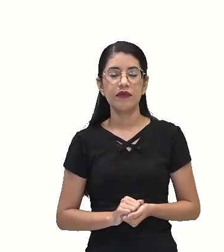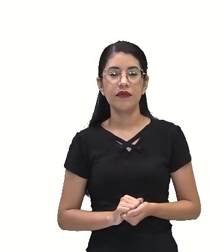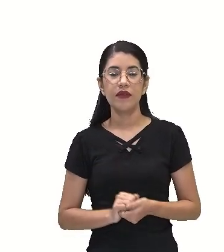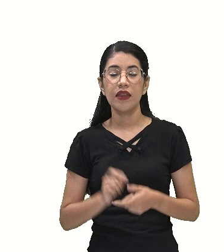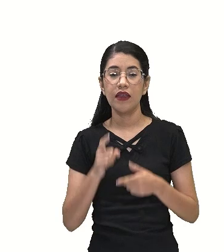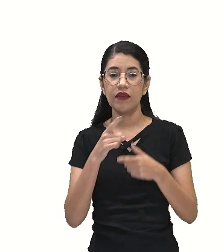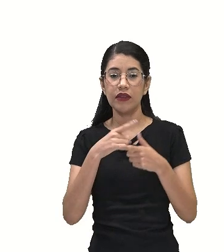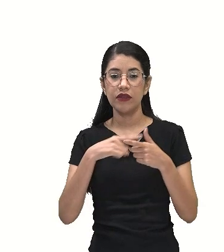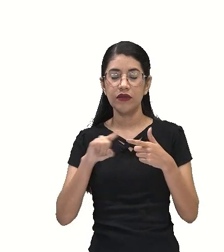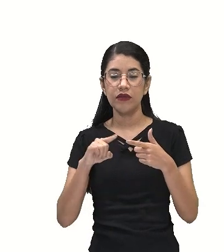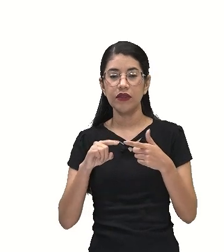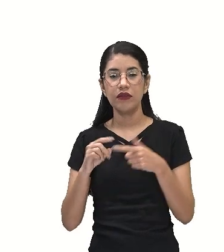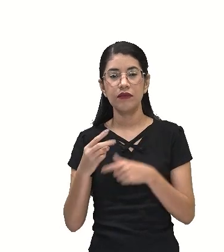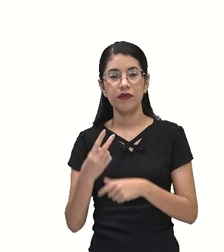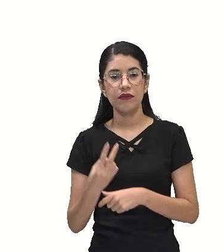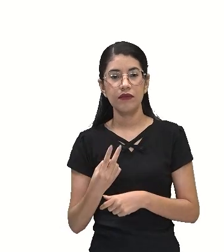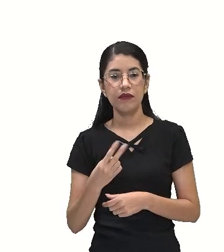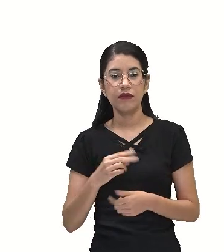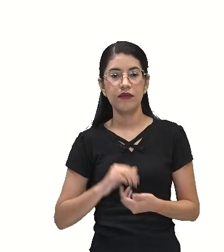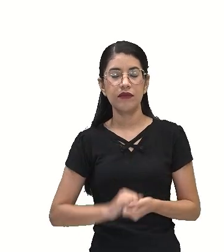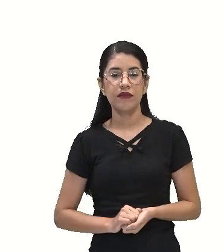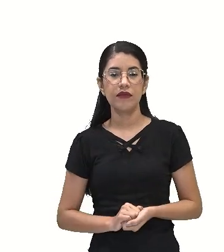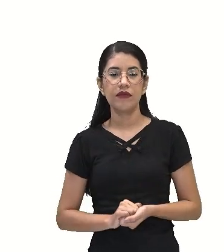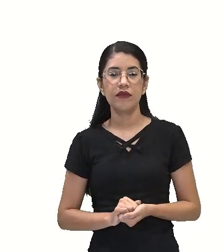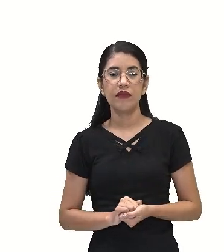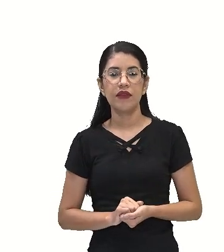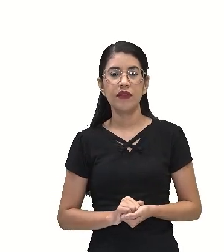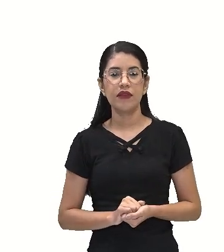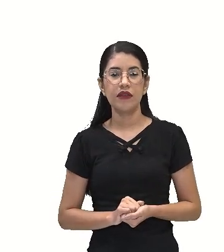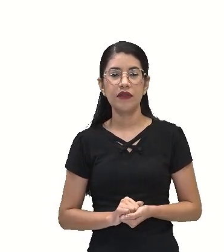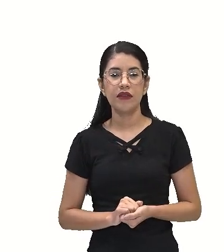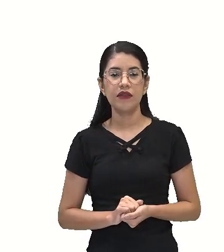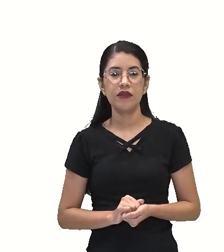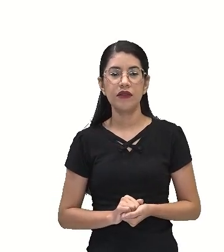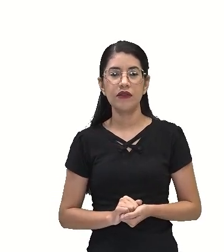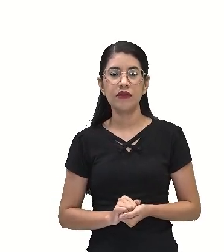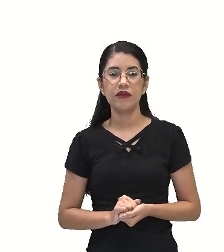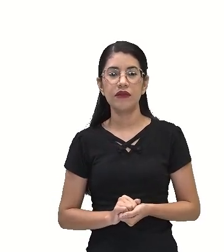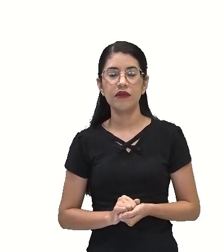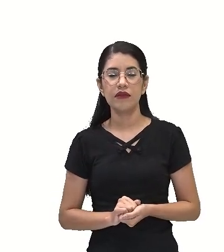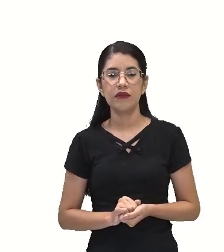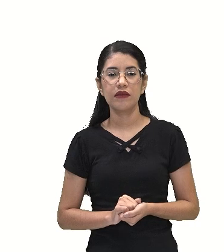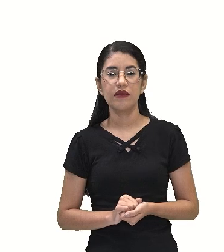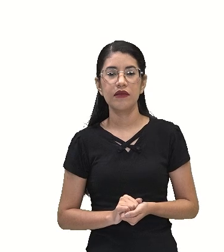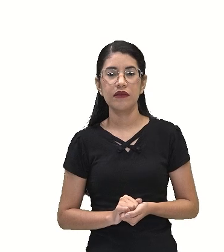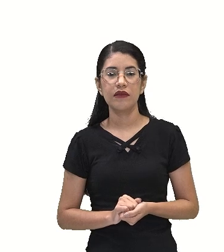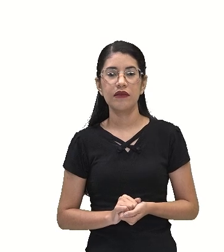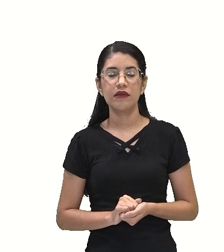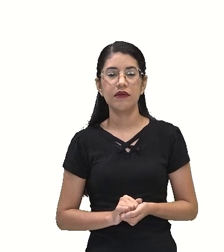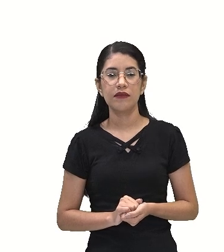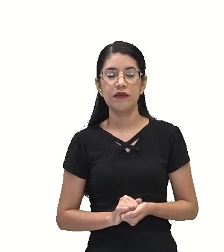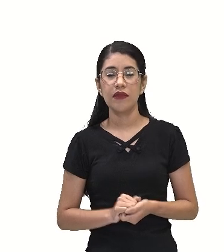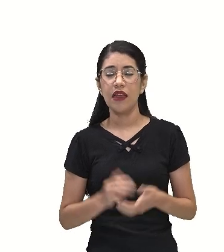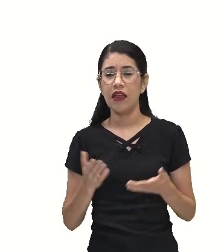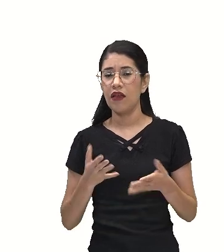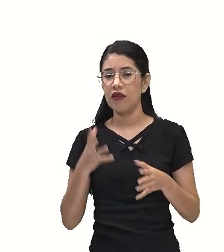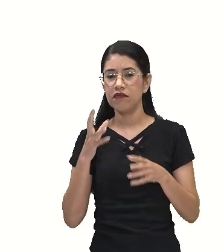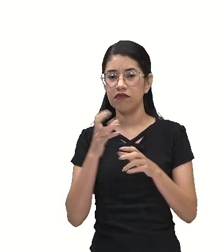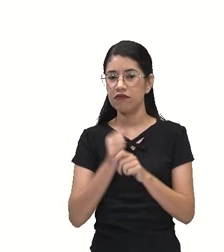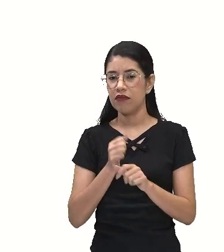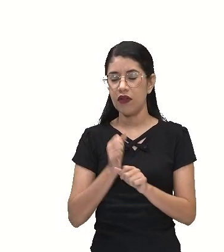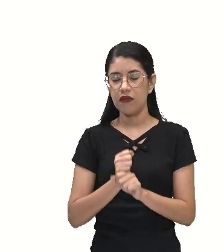Isso aqui vai ser dividido por 2. Tudo bem? E agora é só resolver,